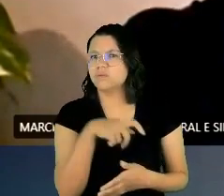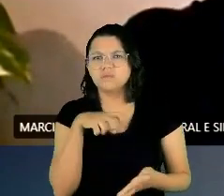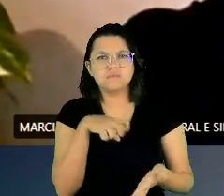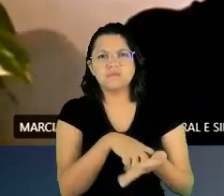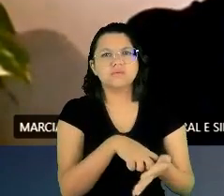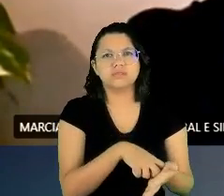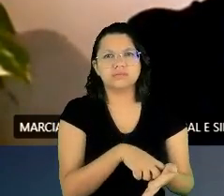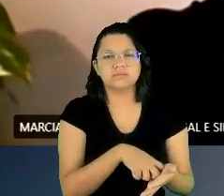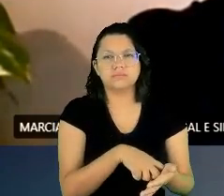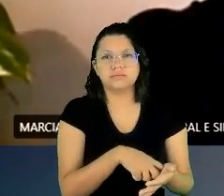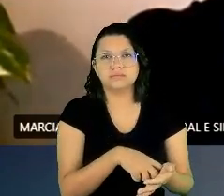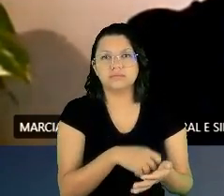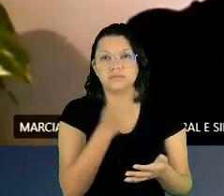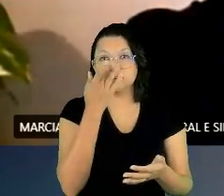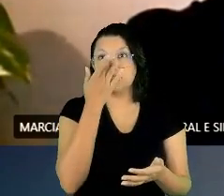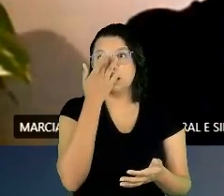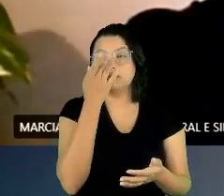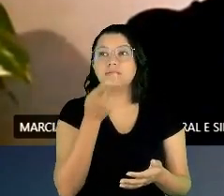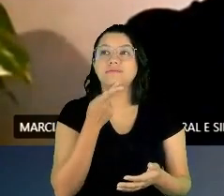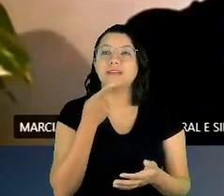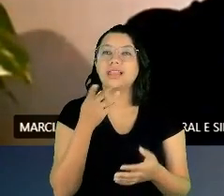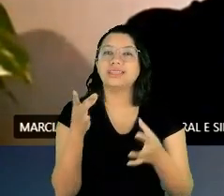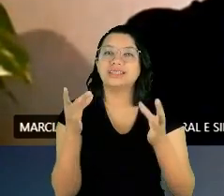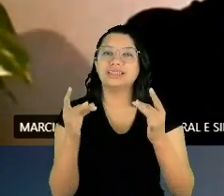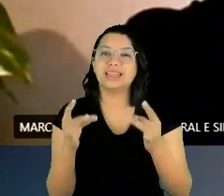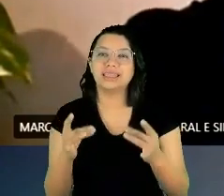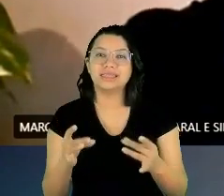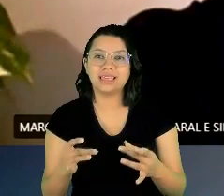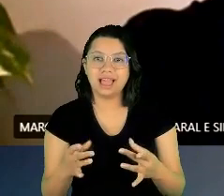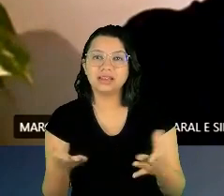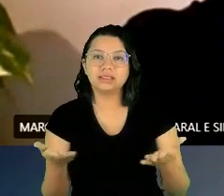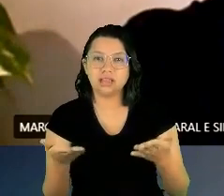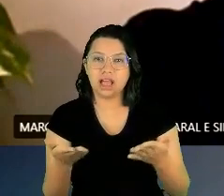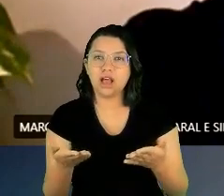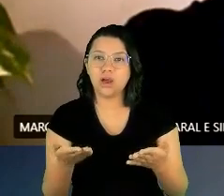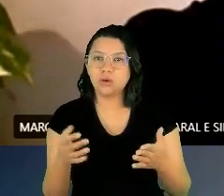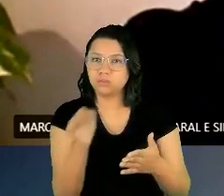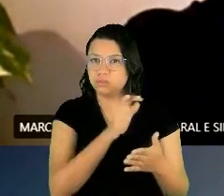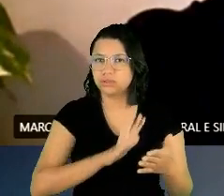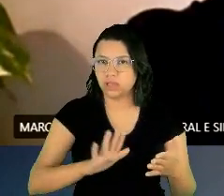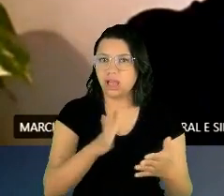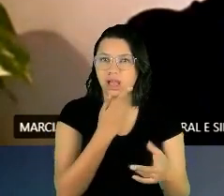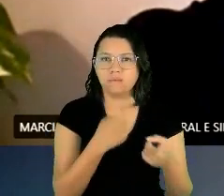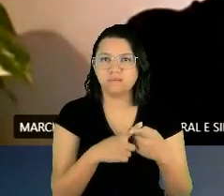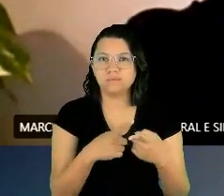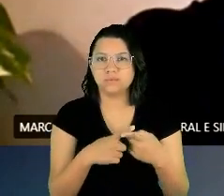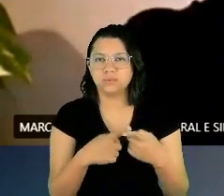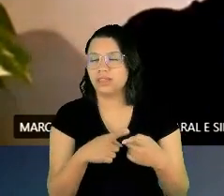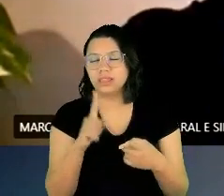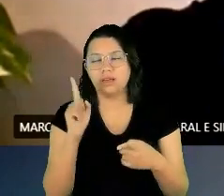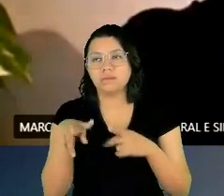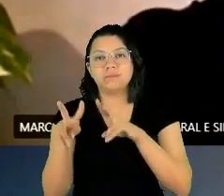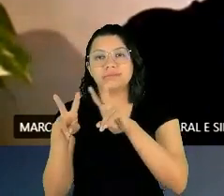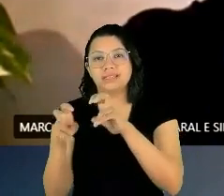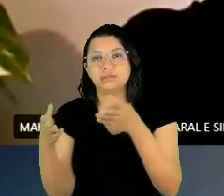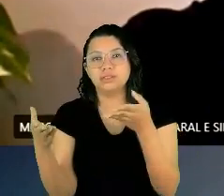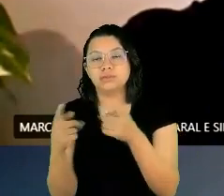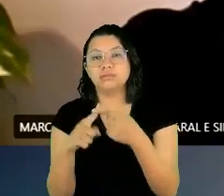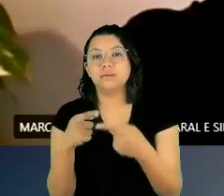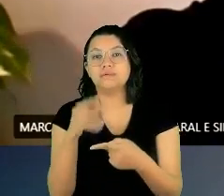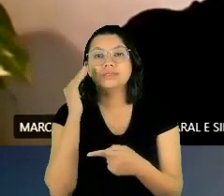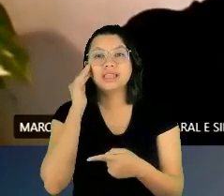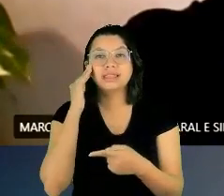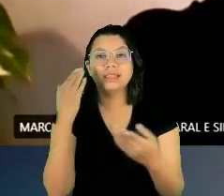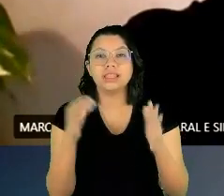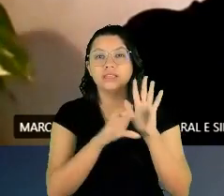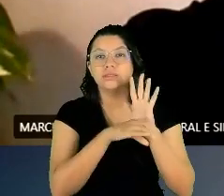fica impune, né? Eu não vou entrar em detalhes nessa área, por conta de não ser o tema de hoje,